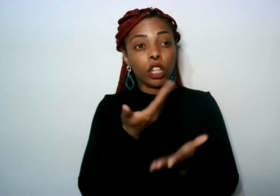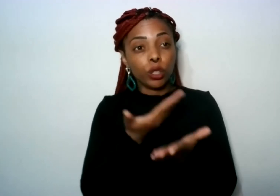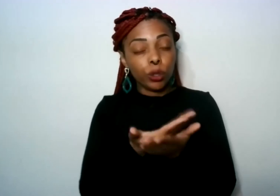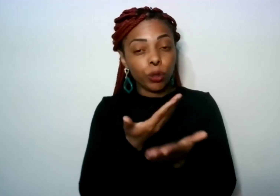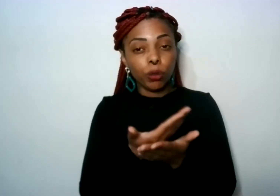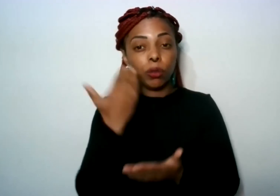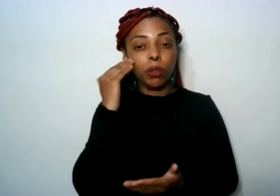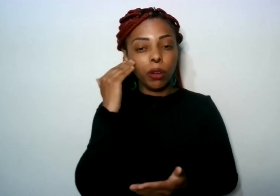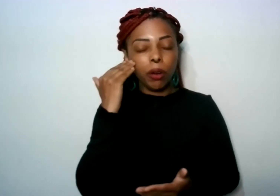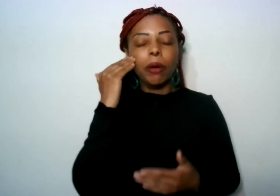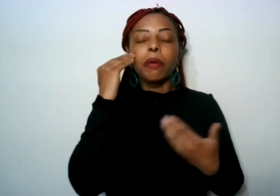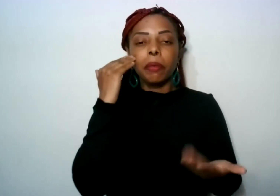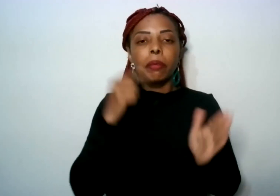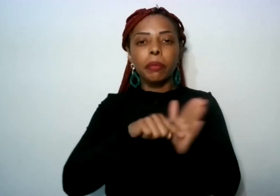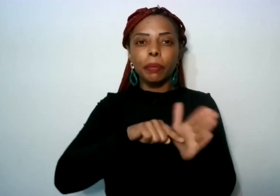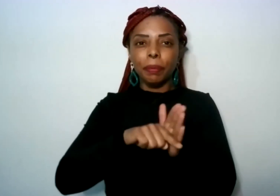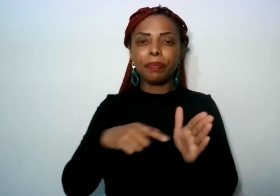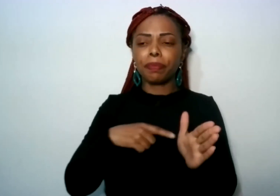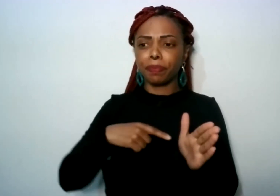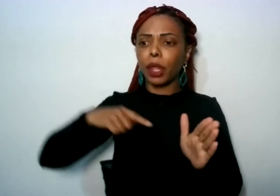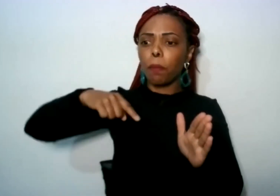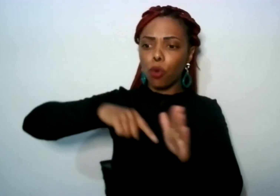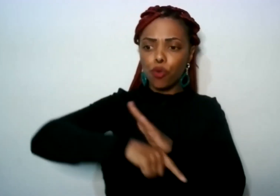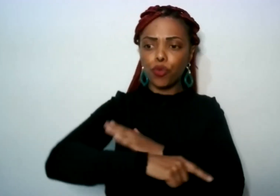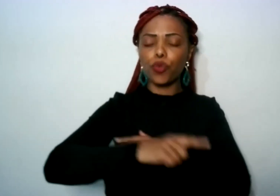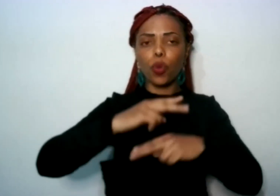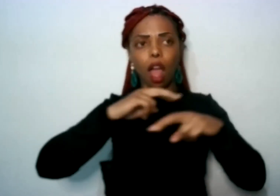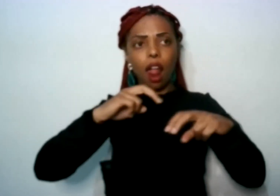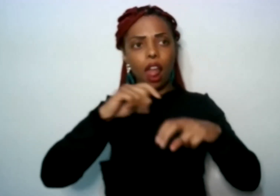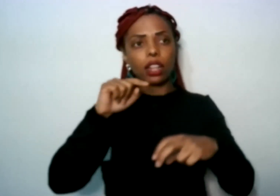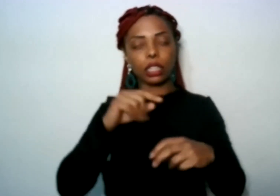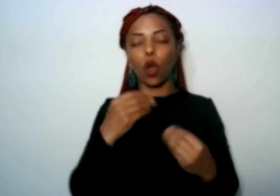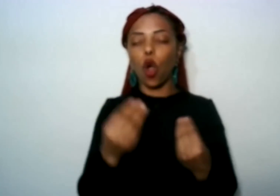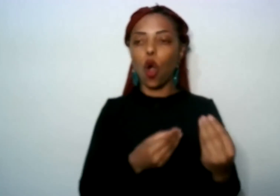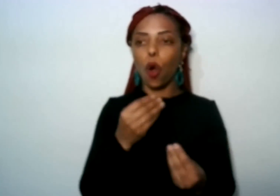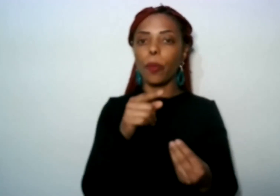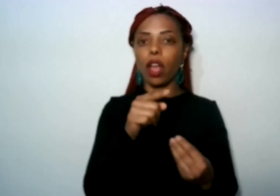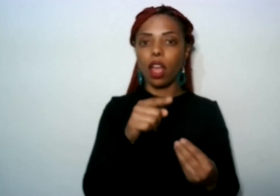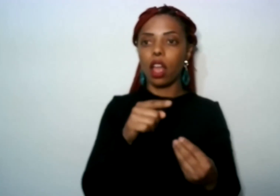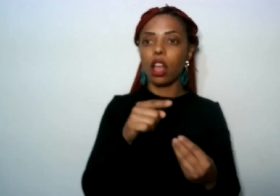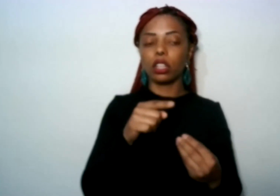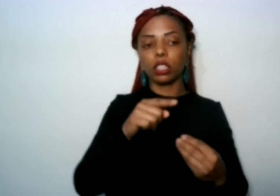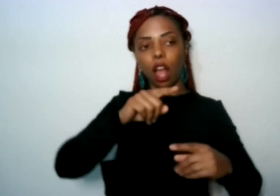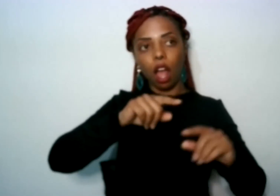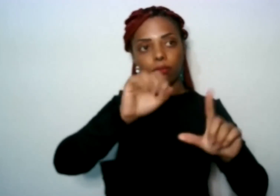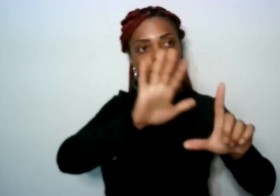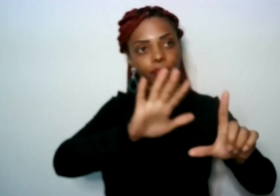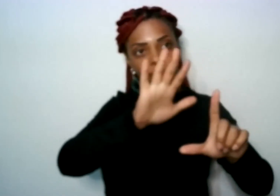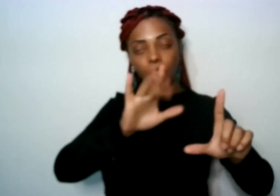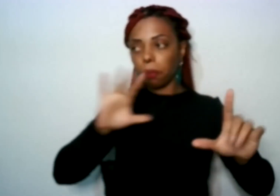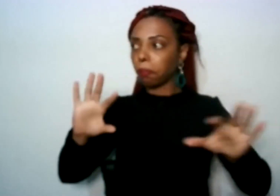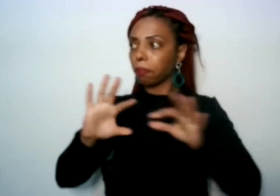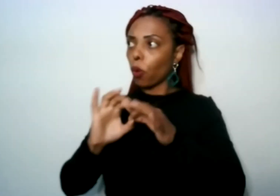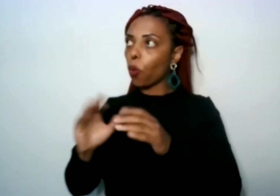uma análise bem profunda dessa obra da relação dessa obra com o mausoléu isso se dá